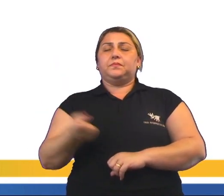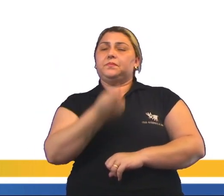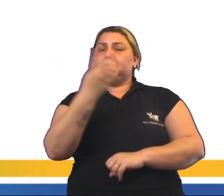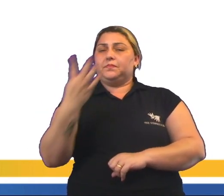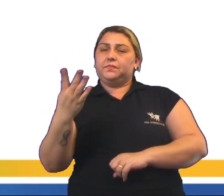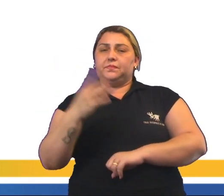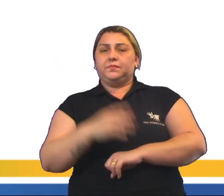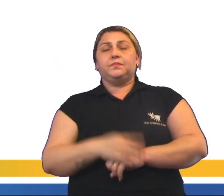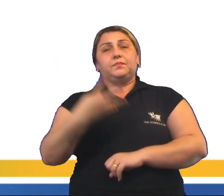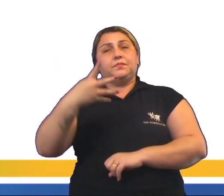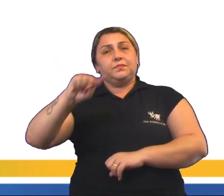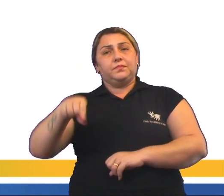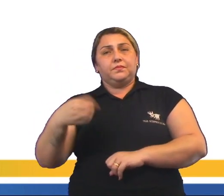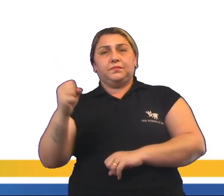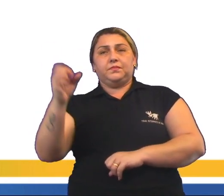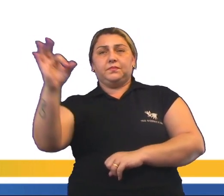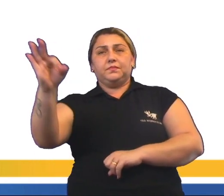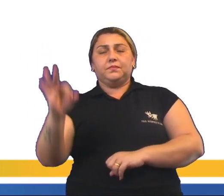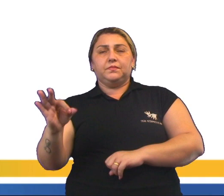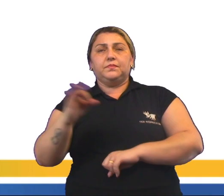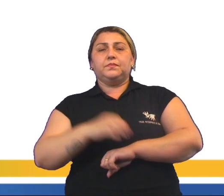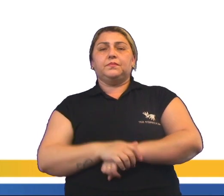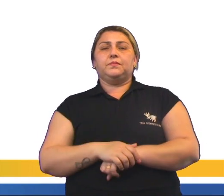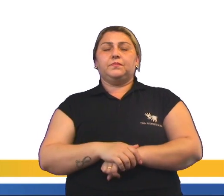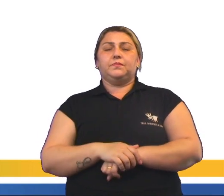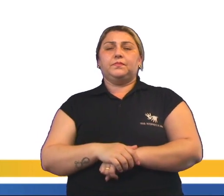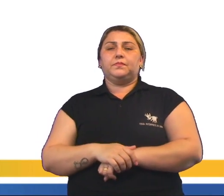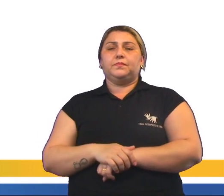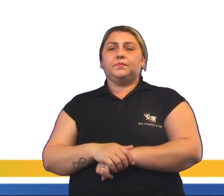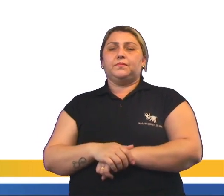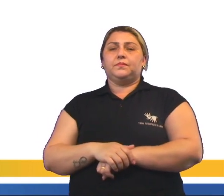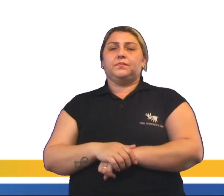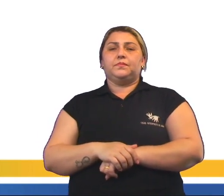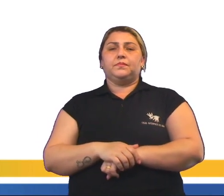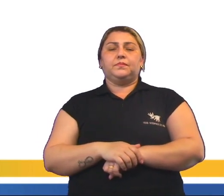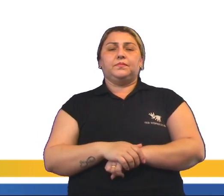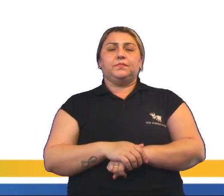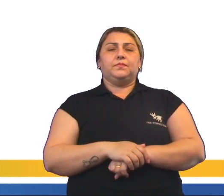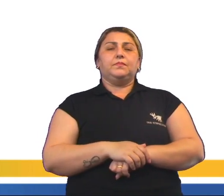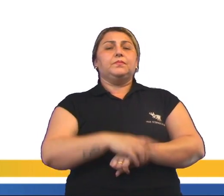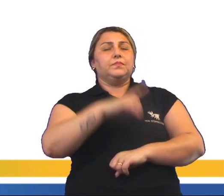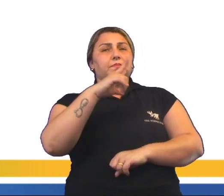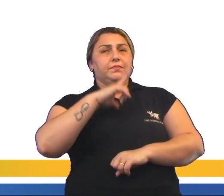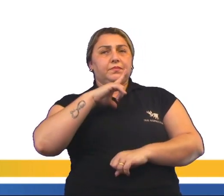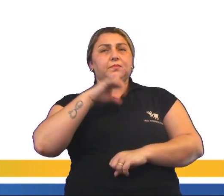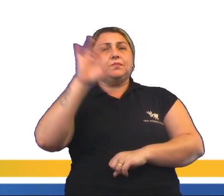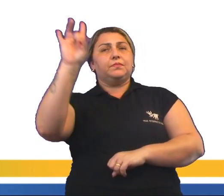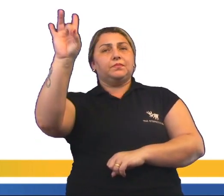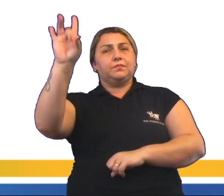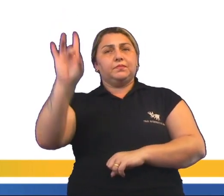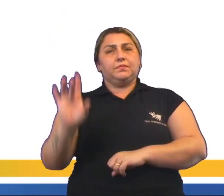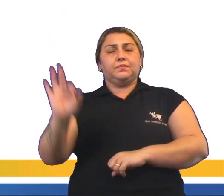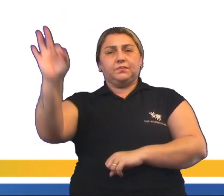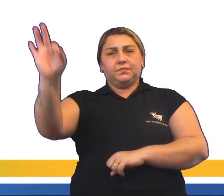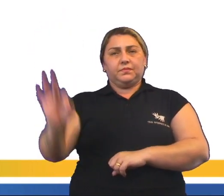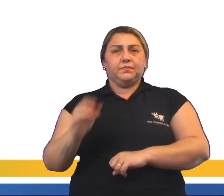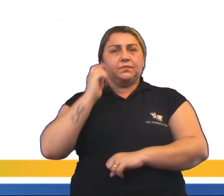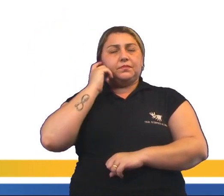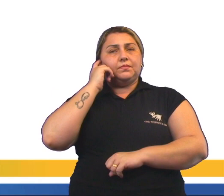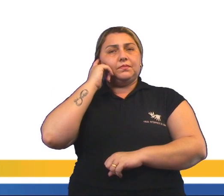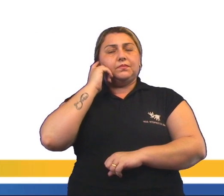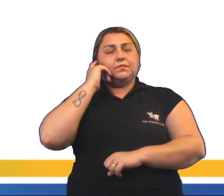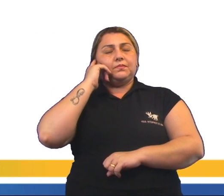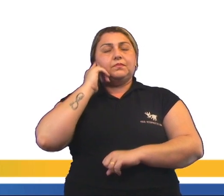quanto? Nós temos aí 4,8%. E assim nós vamos ter cada